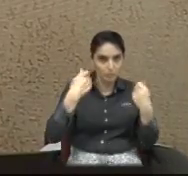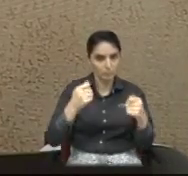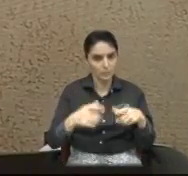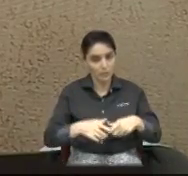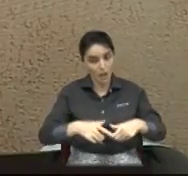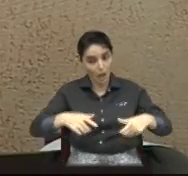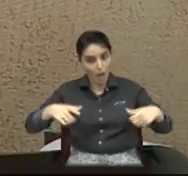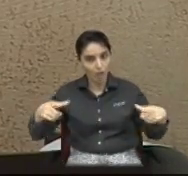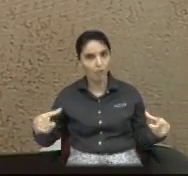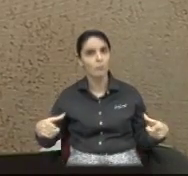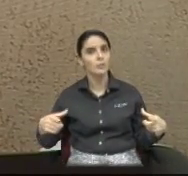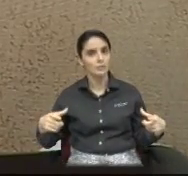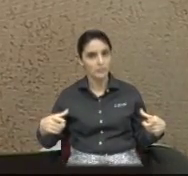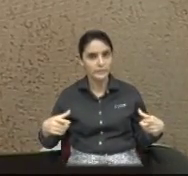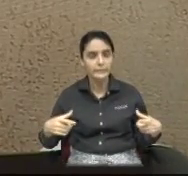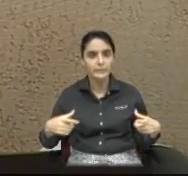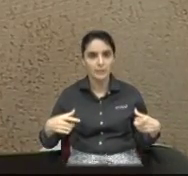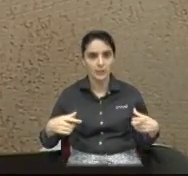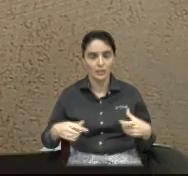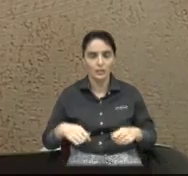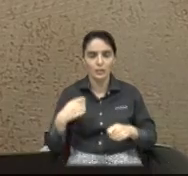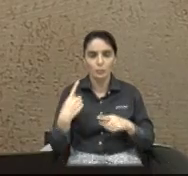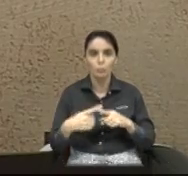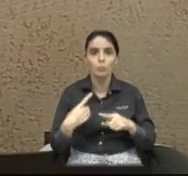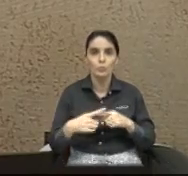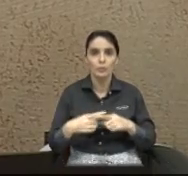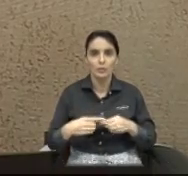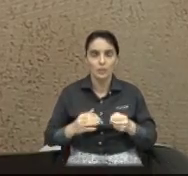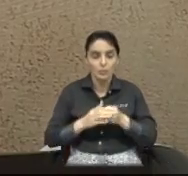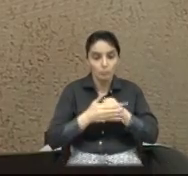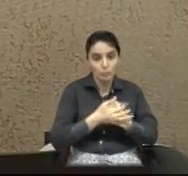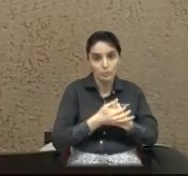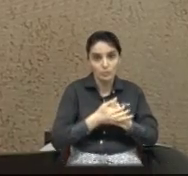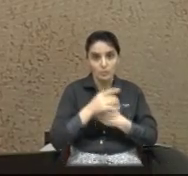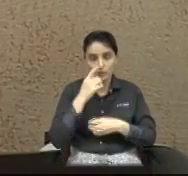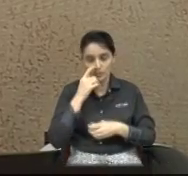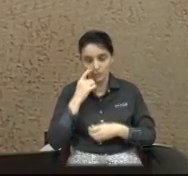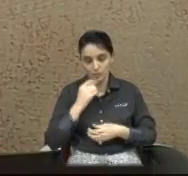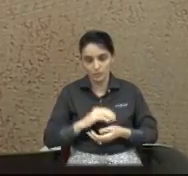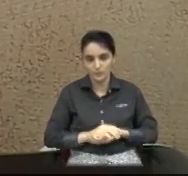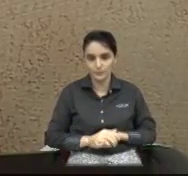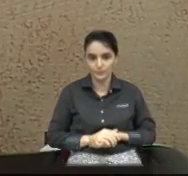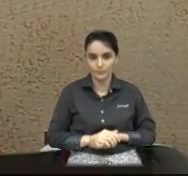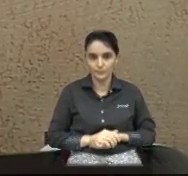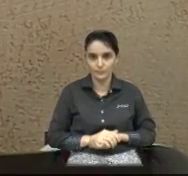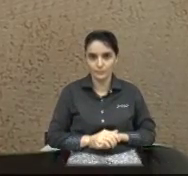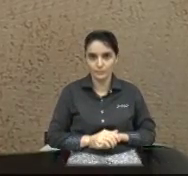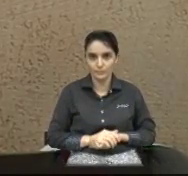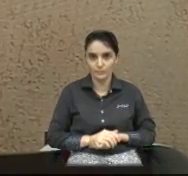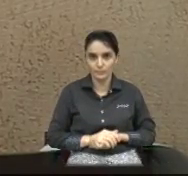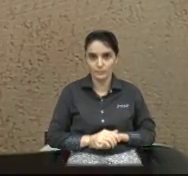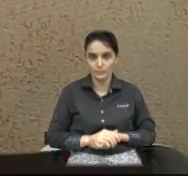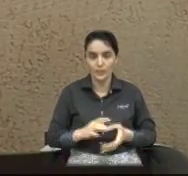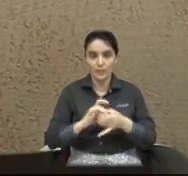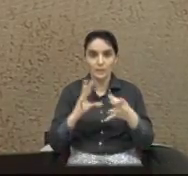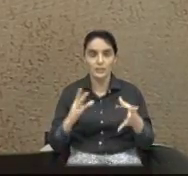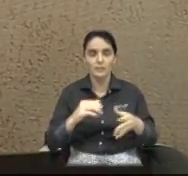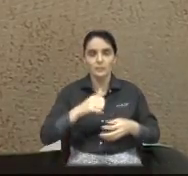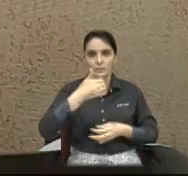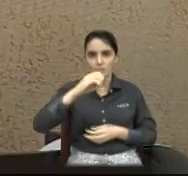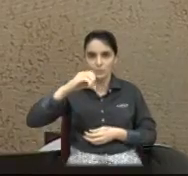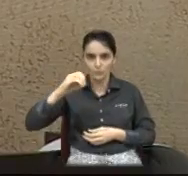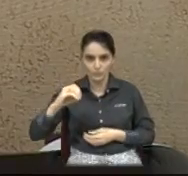a garantir a sustentabilidade hídrica da região, conforme estabelece a deliberação 190/13 dos